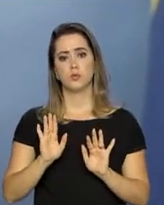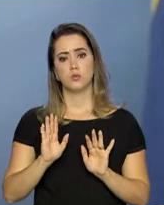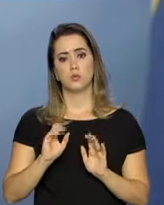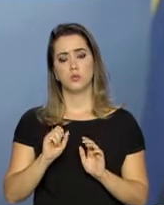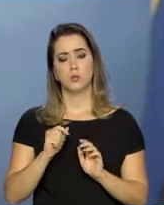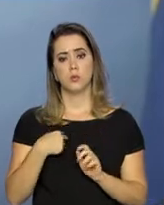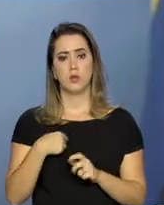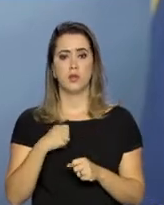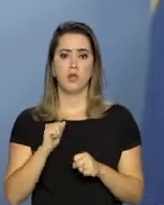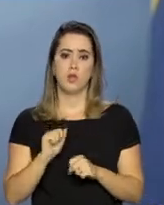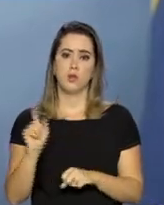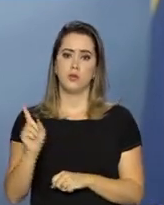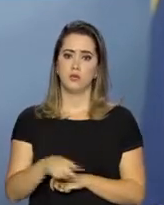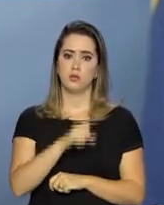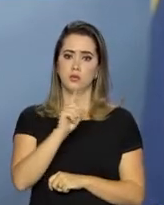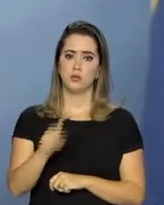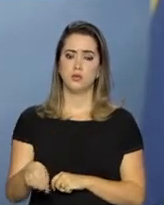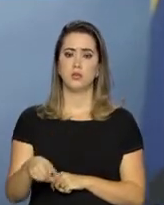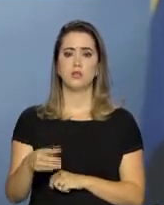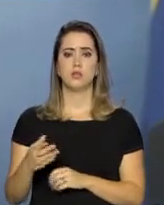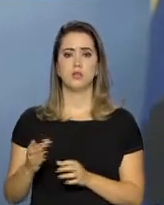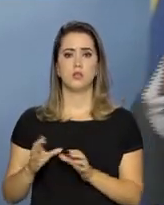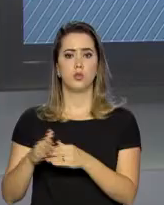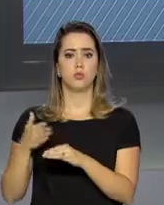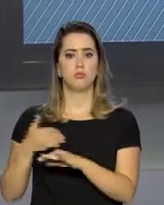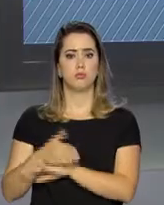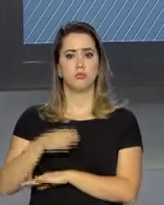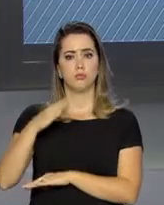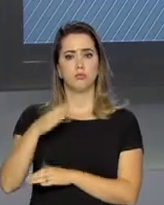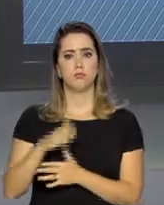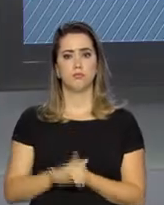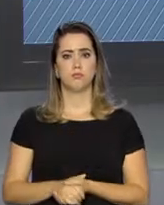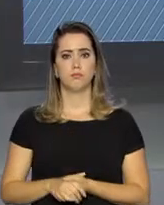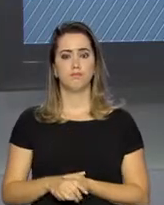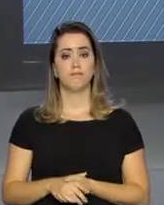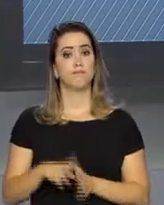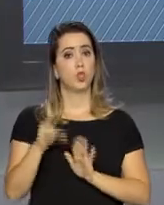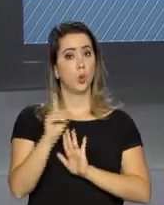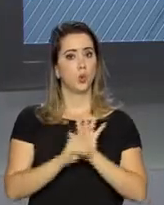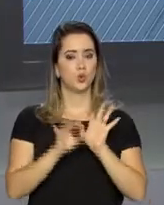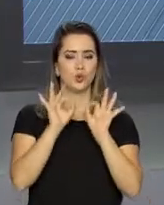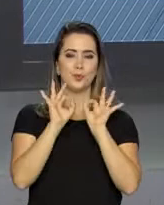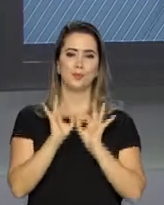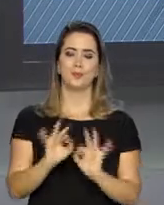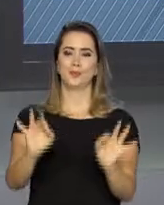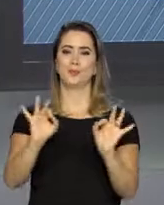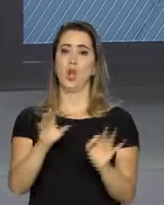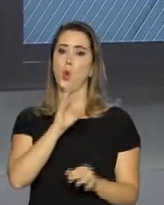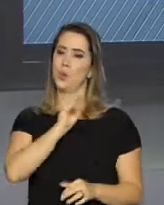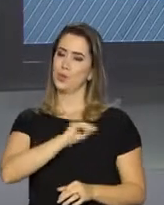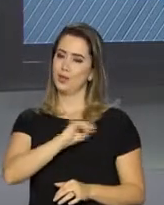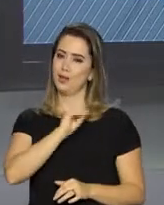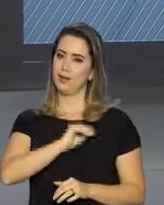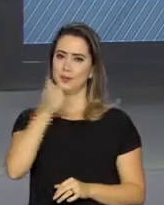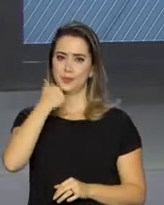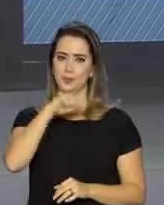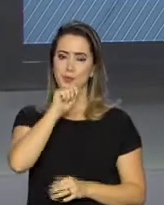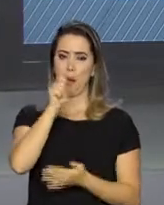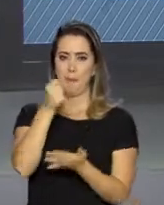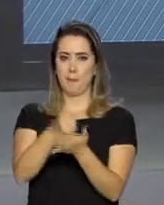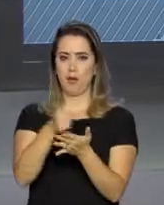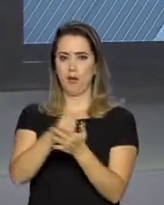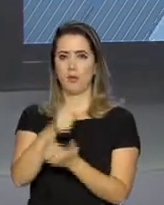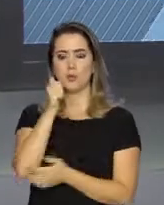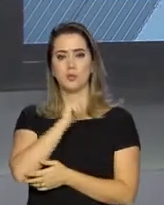eu farei necessária a intervenção um direito consolidado o salário maternidade é pago às mulheres